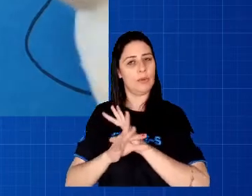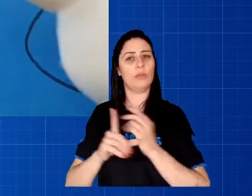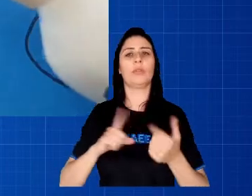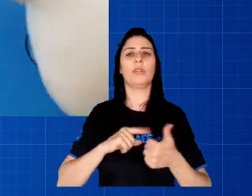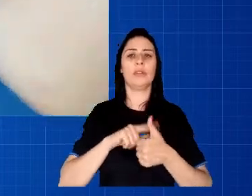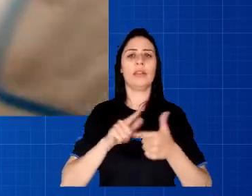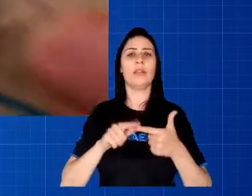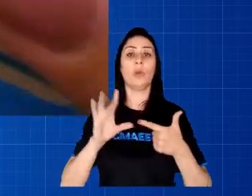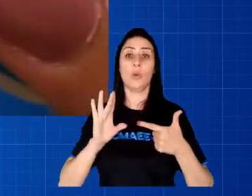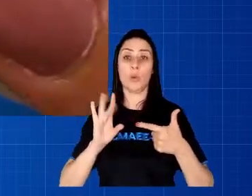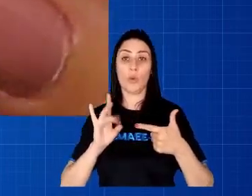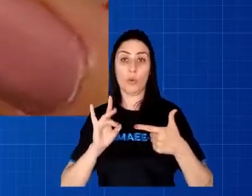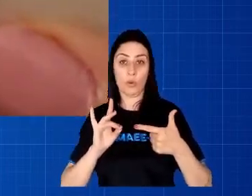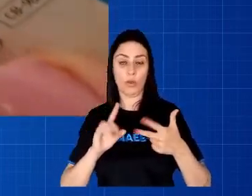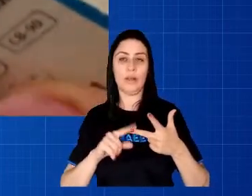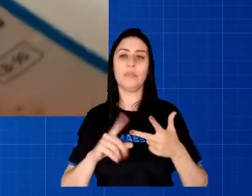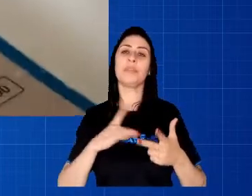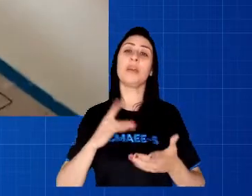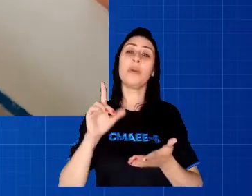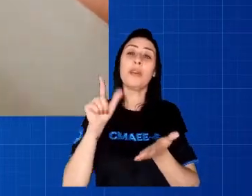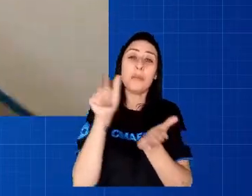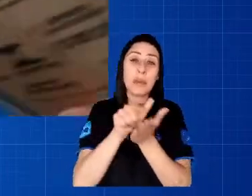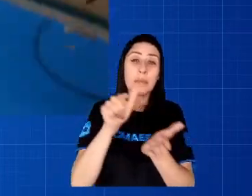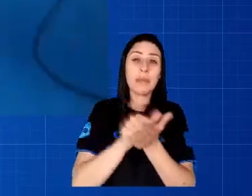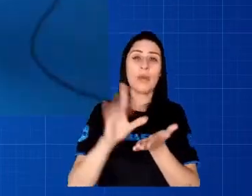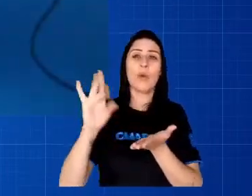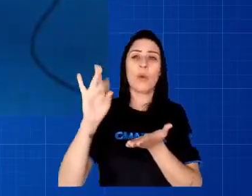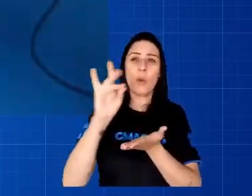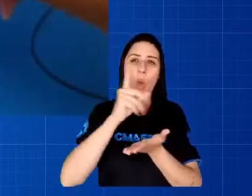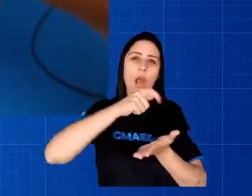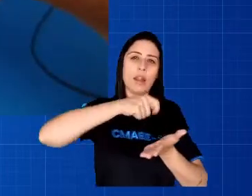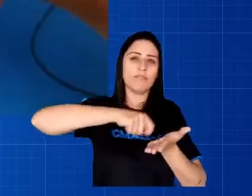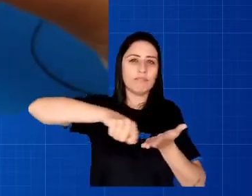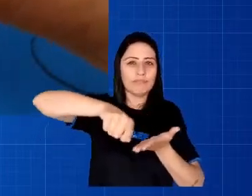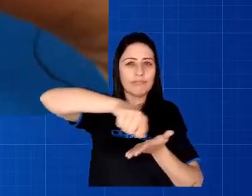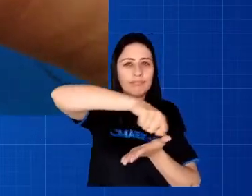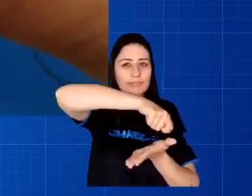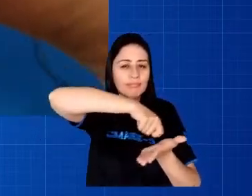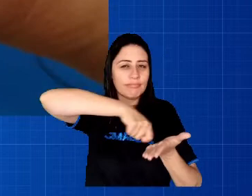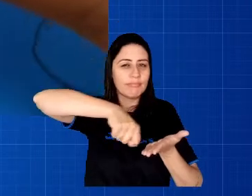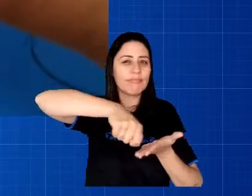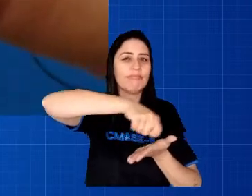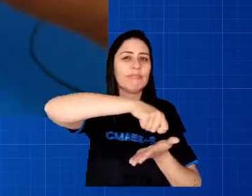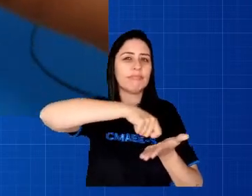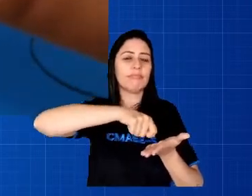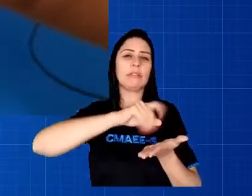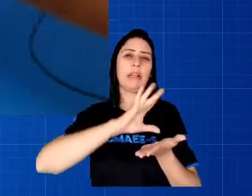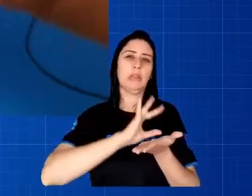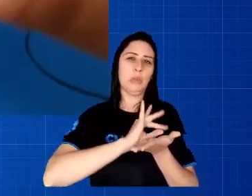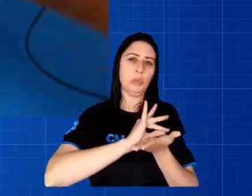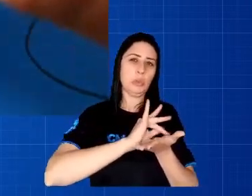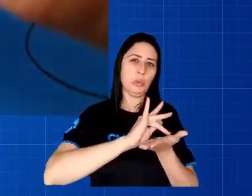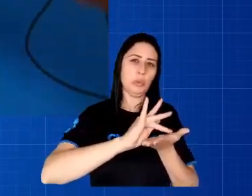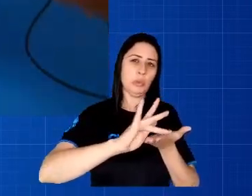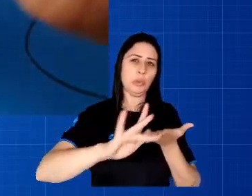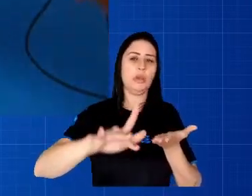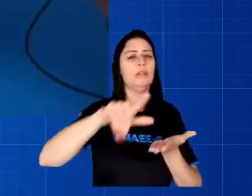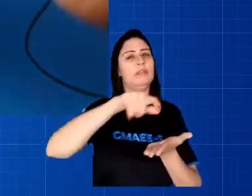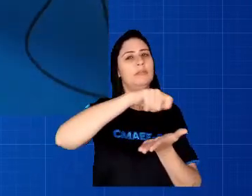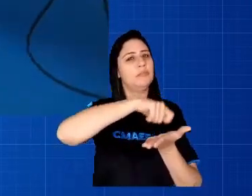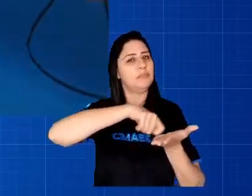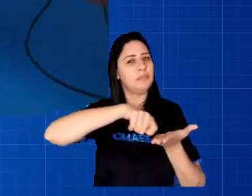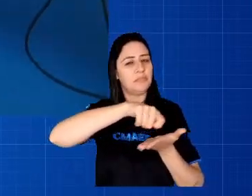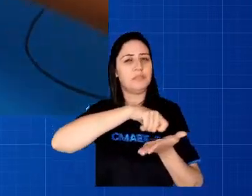a cola, eu vou passar a cola na superfície, vou espalhar, vou usar o próprio bico, porque afinal de